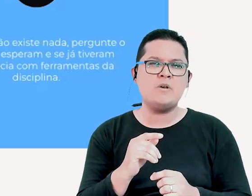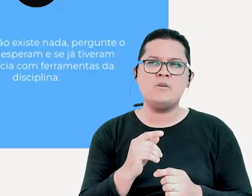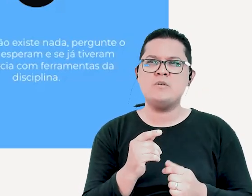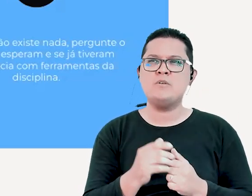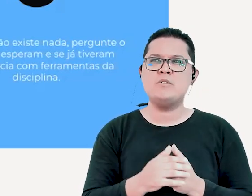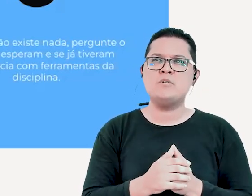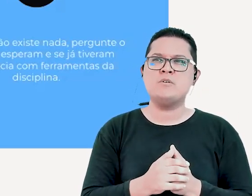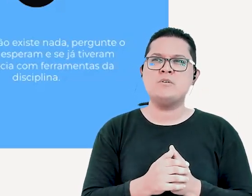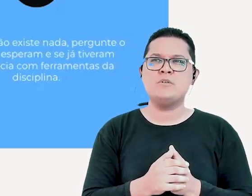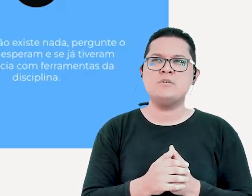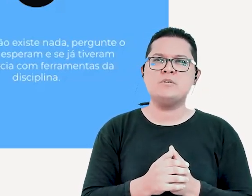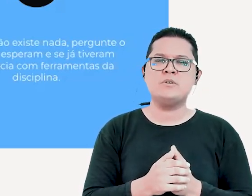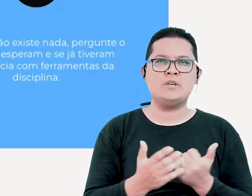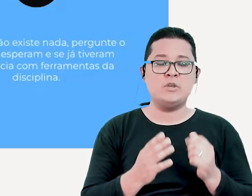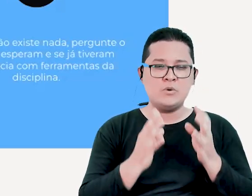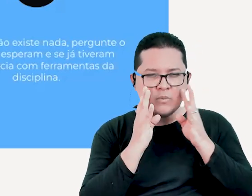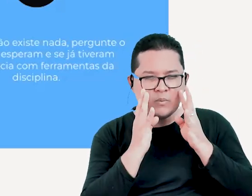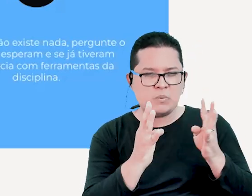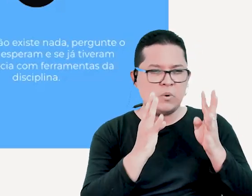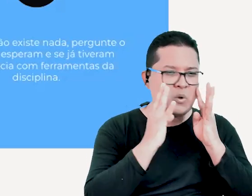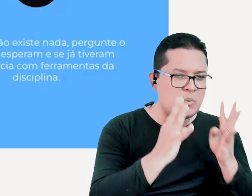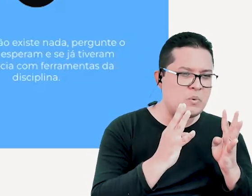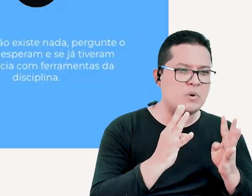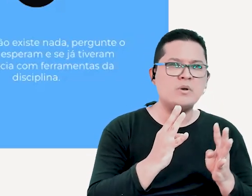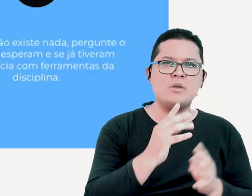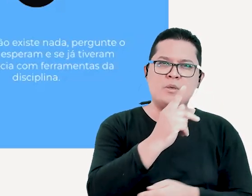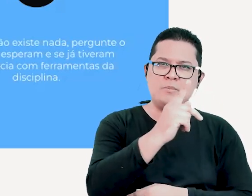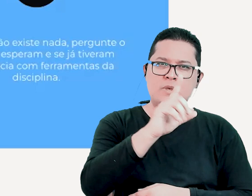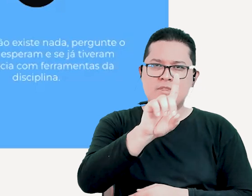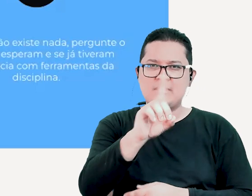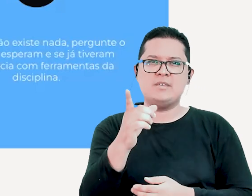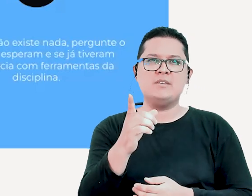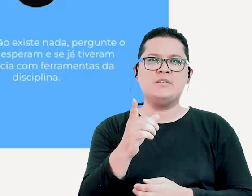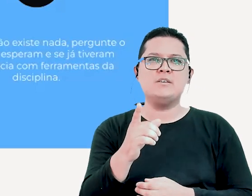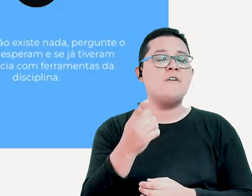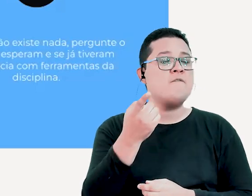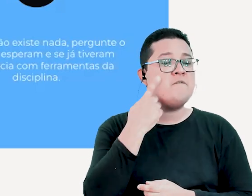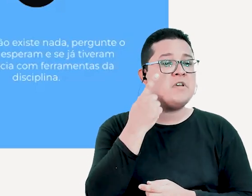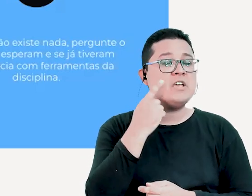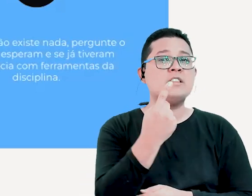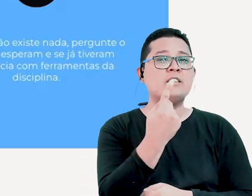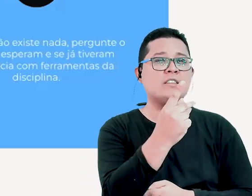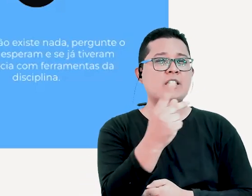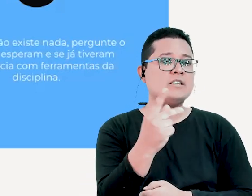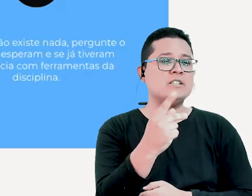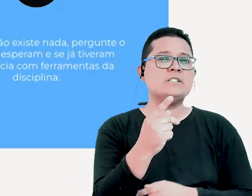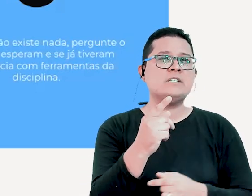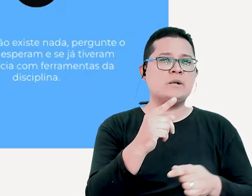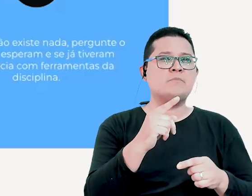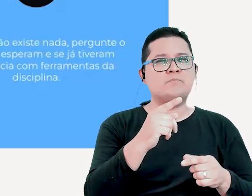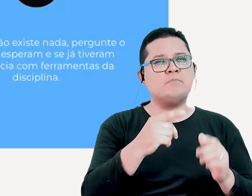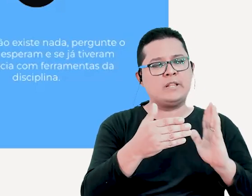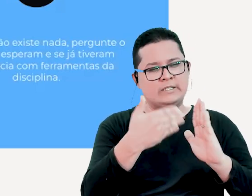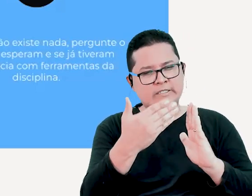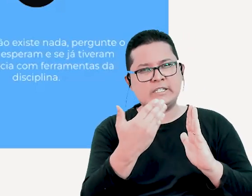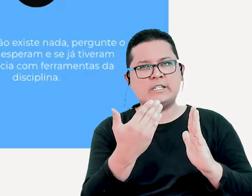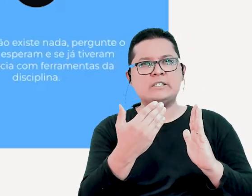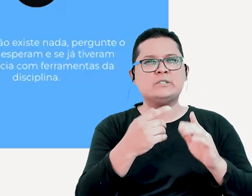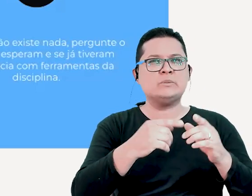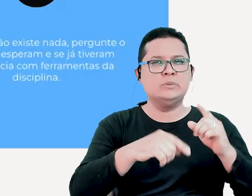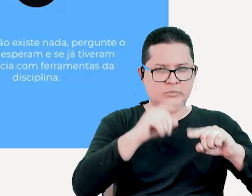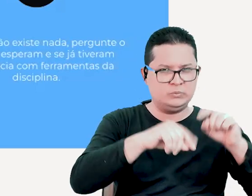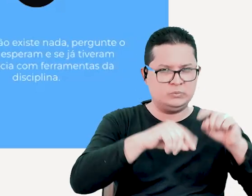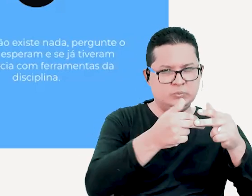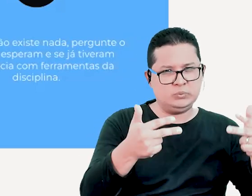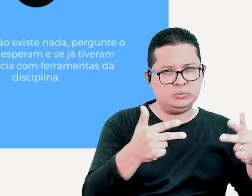escutar os PDs, na verdade, né? Entender se esses materiais estão fazendo sentido, se eles sabem da